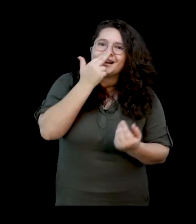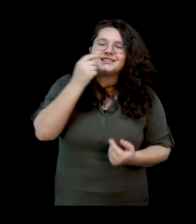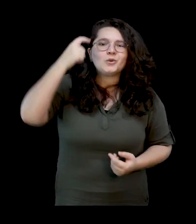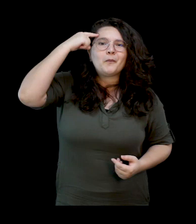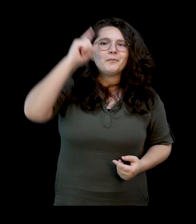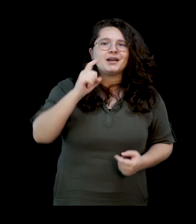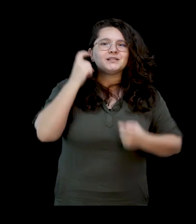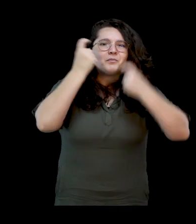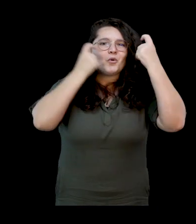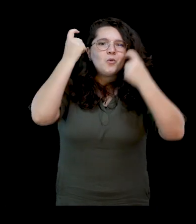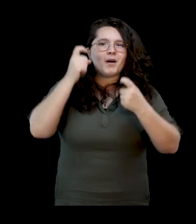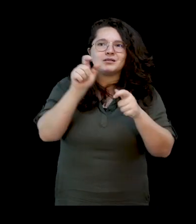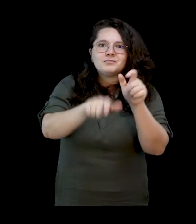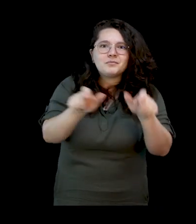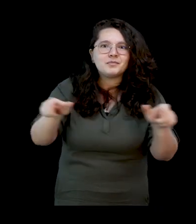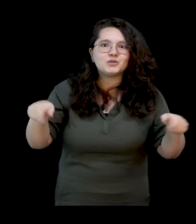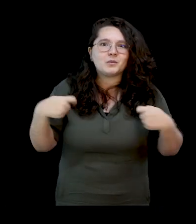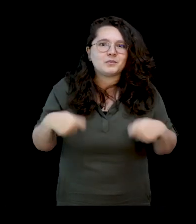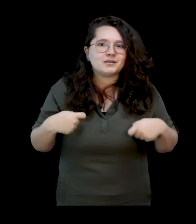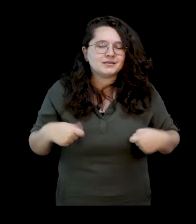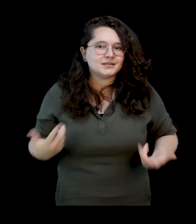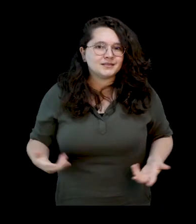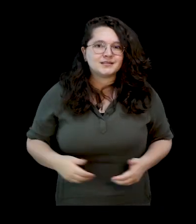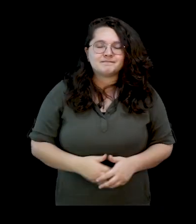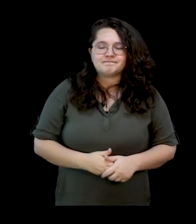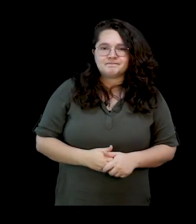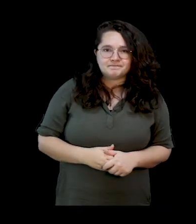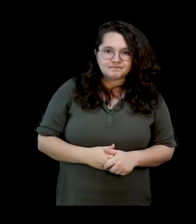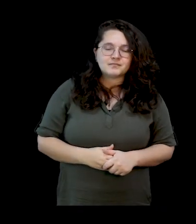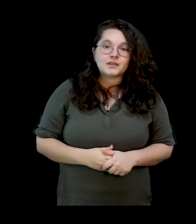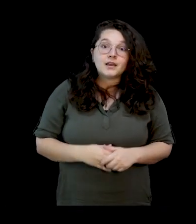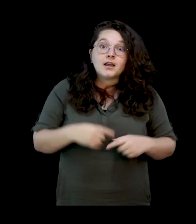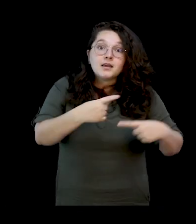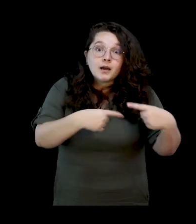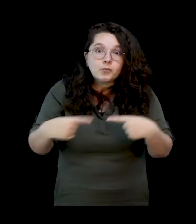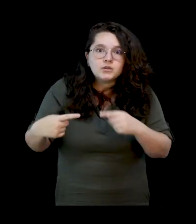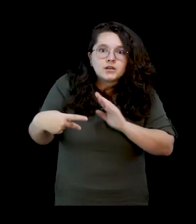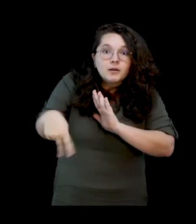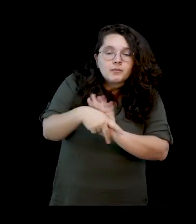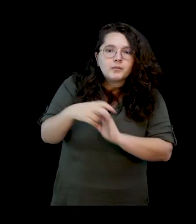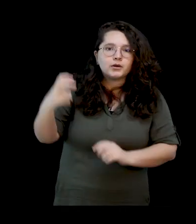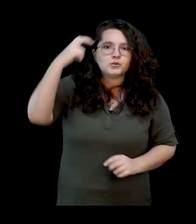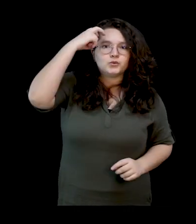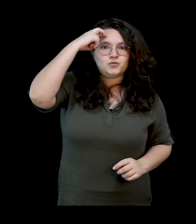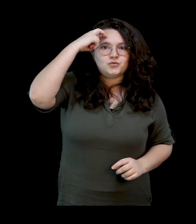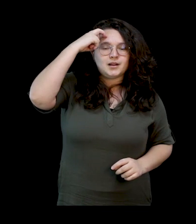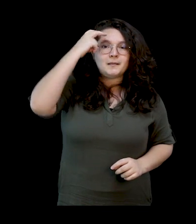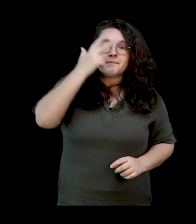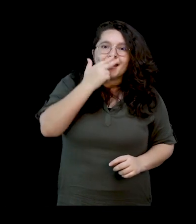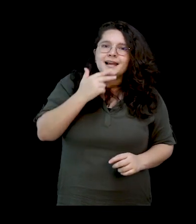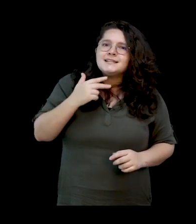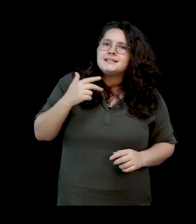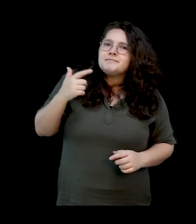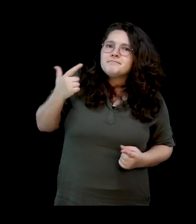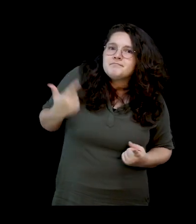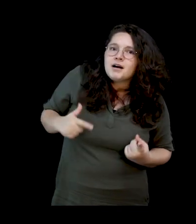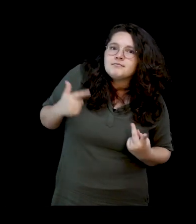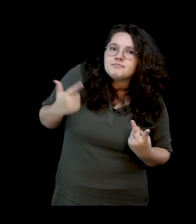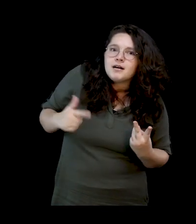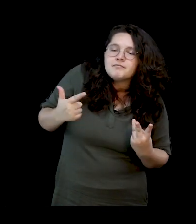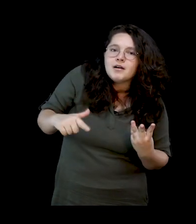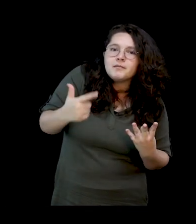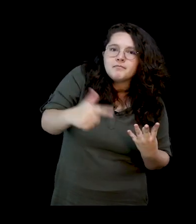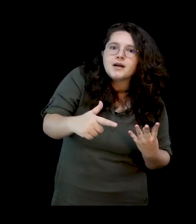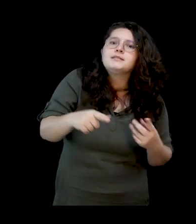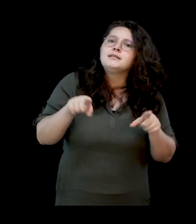relevante para as pessoas, e a política cultural está inteiramente e cada vez